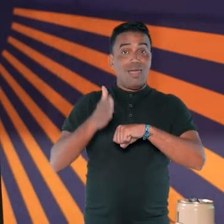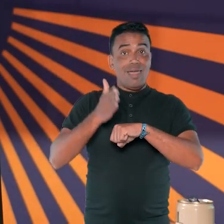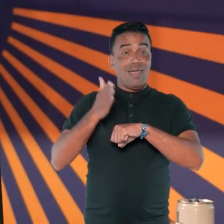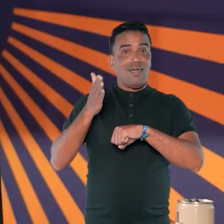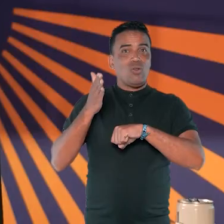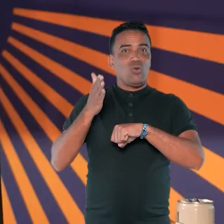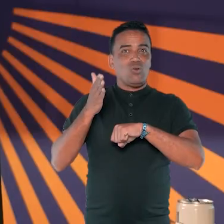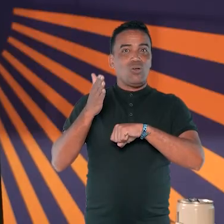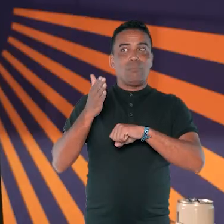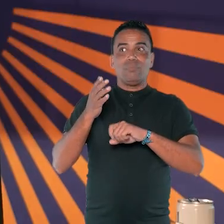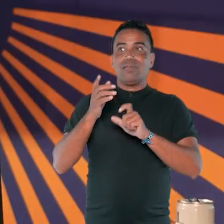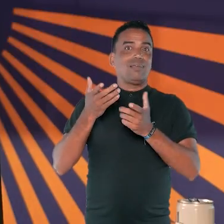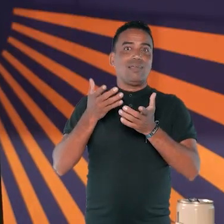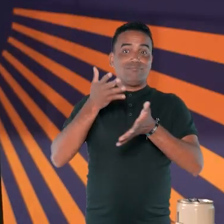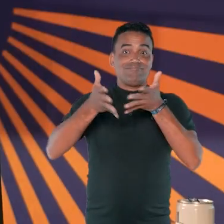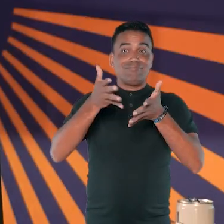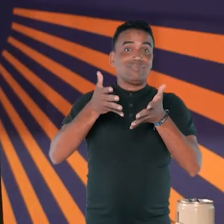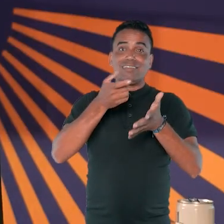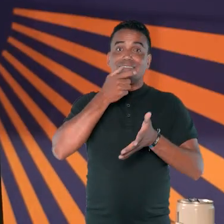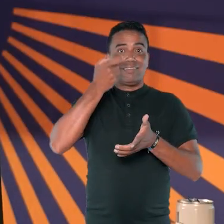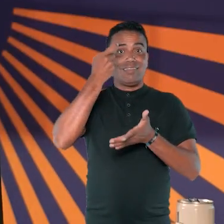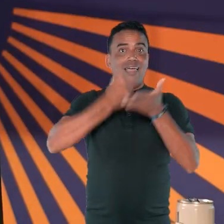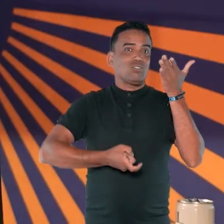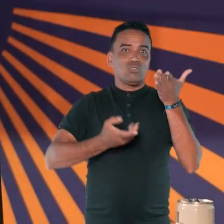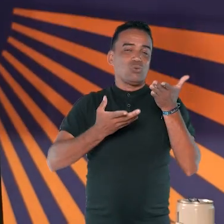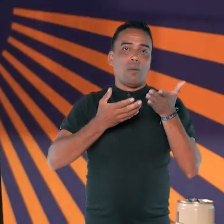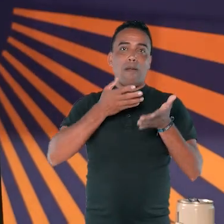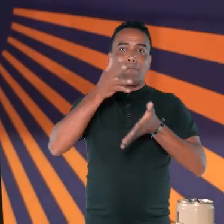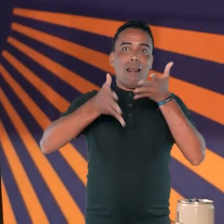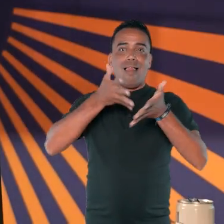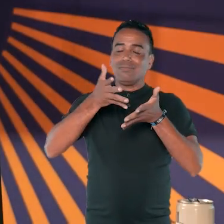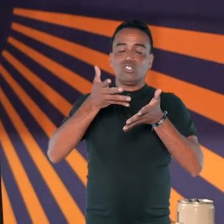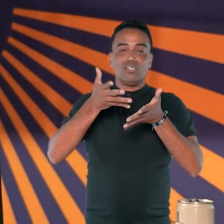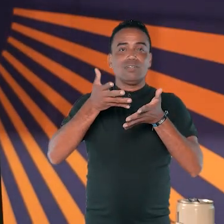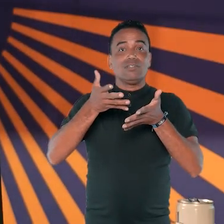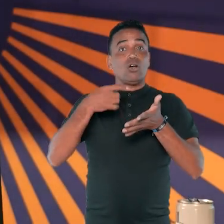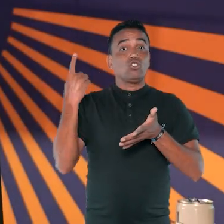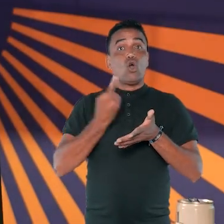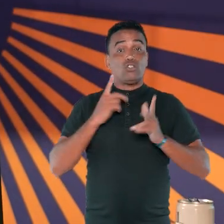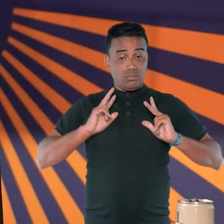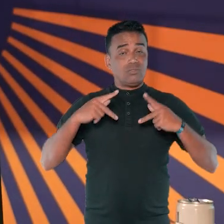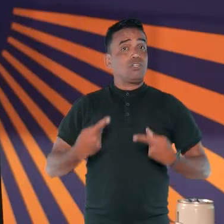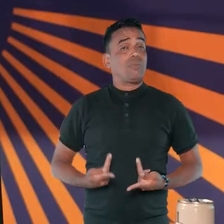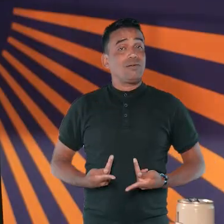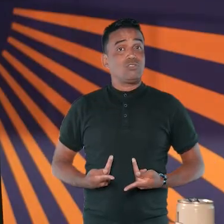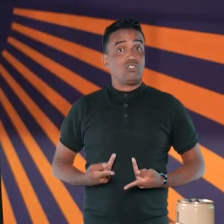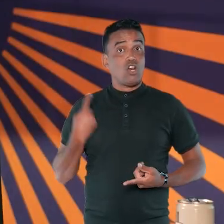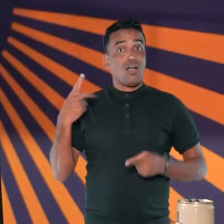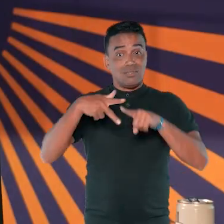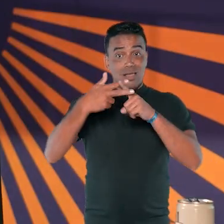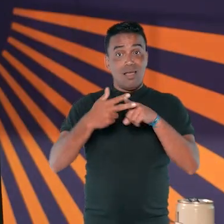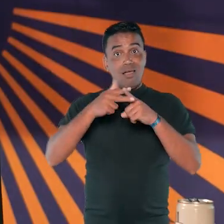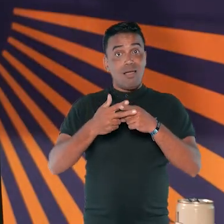mudo, porque não tinha palavras, mas a gente escuta alguns sons. Ele, no final, diz isso: somos seres humanos, não somos máquinas. Não